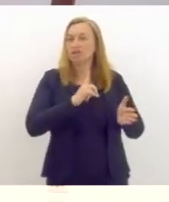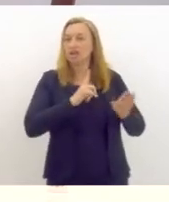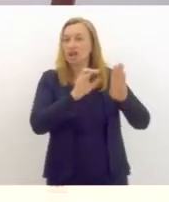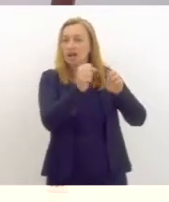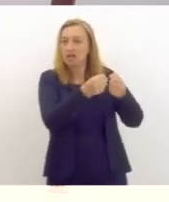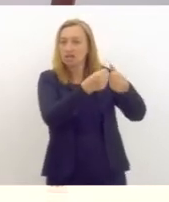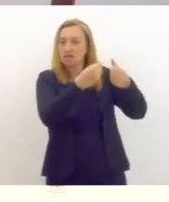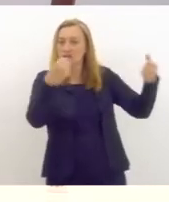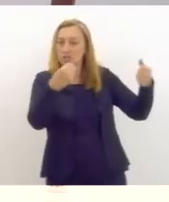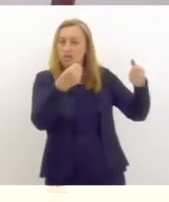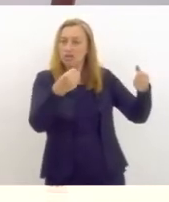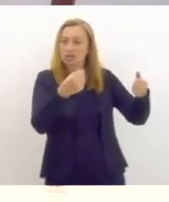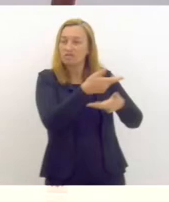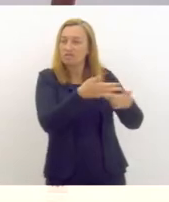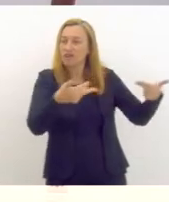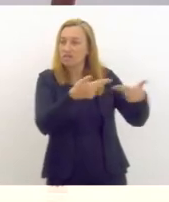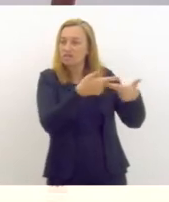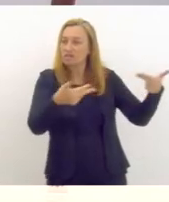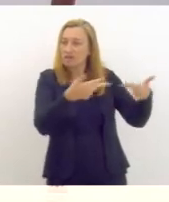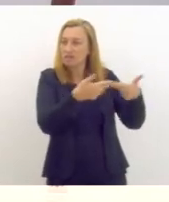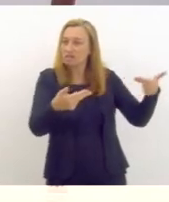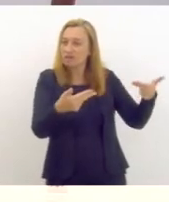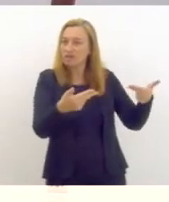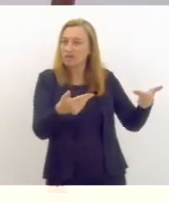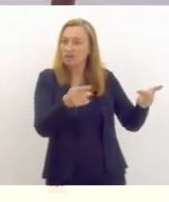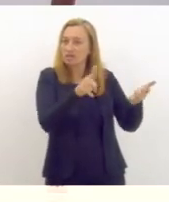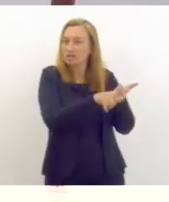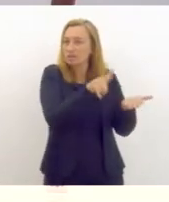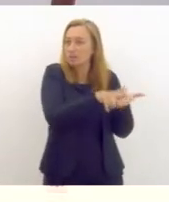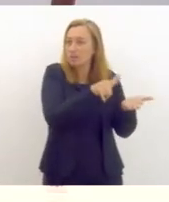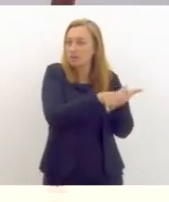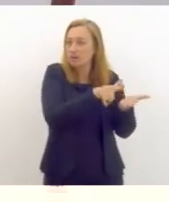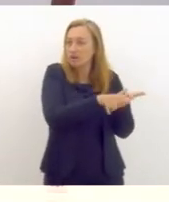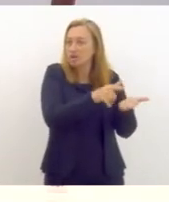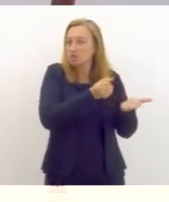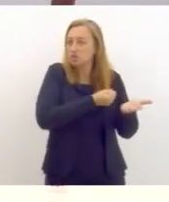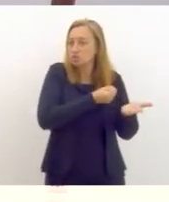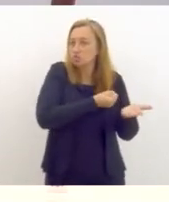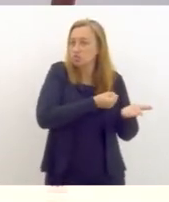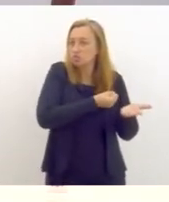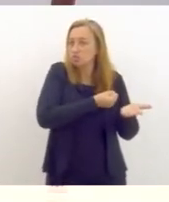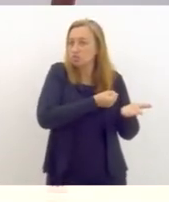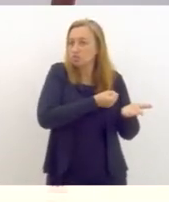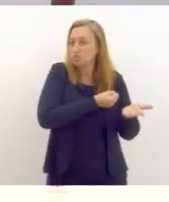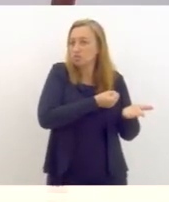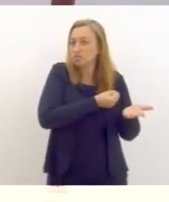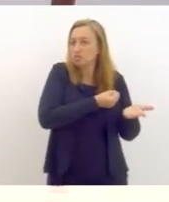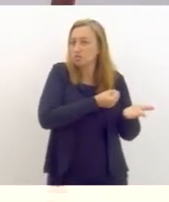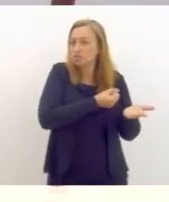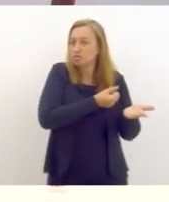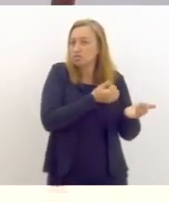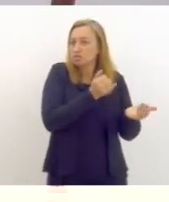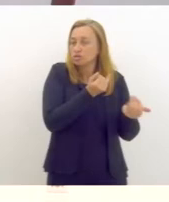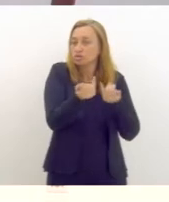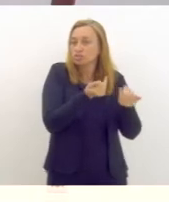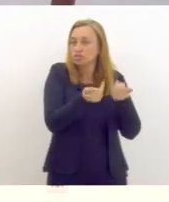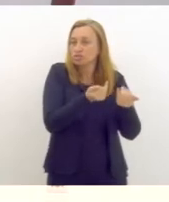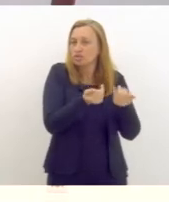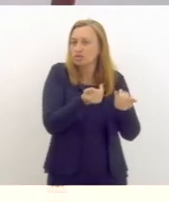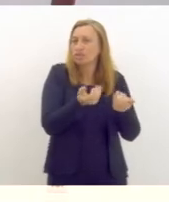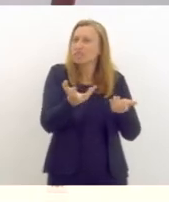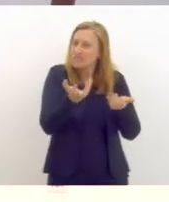dezenas e dezenas para nos dizer centenas de ofícios de Idas e vendas de número de ceia aberto então não tem sentido a gente quer resposta